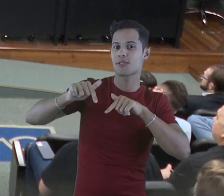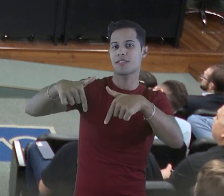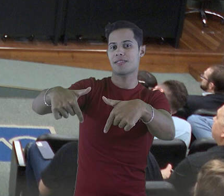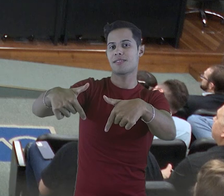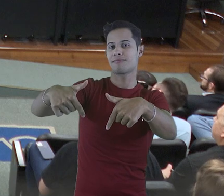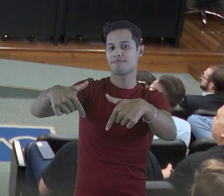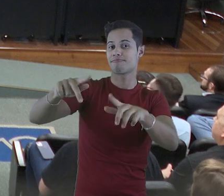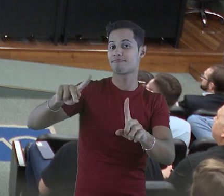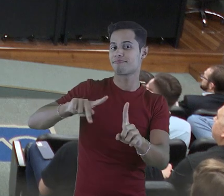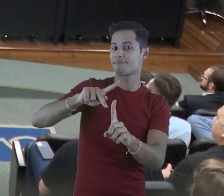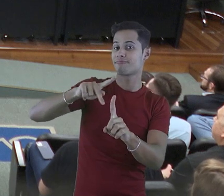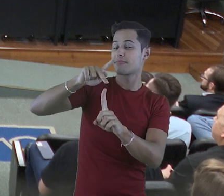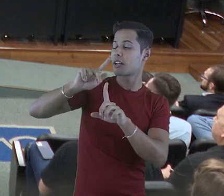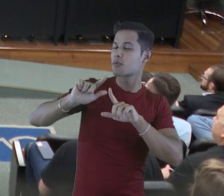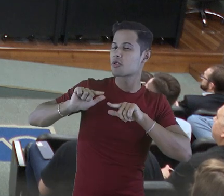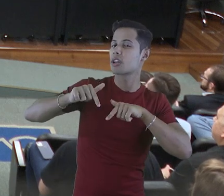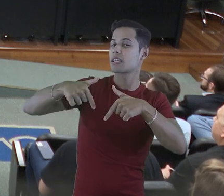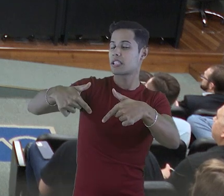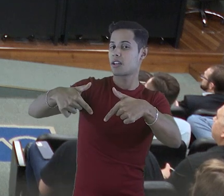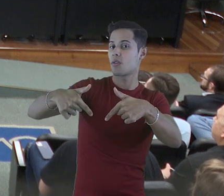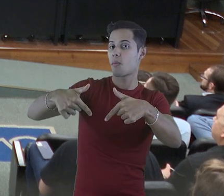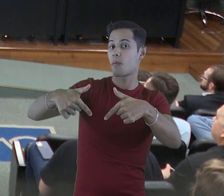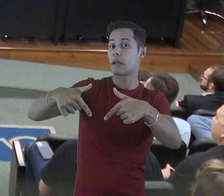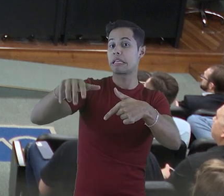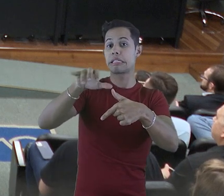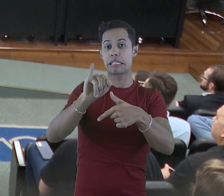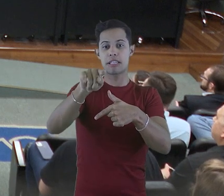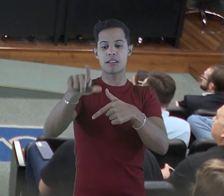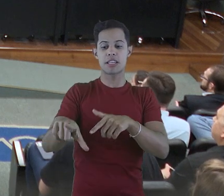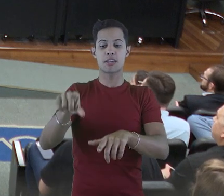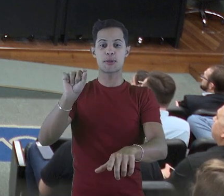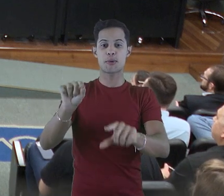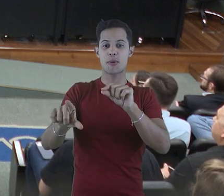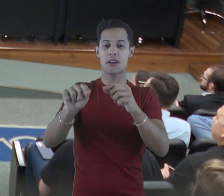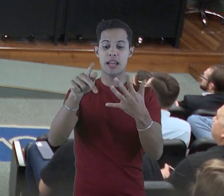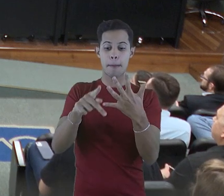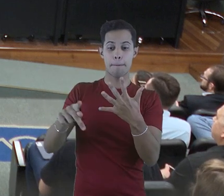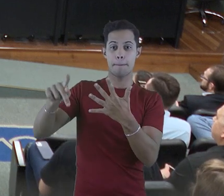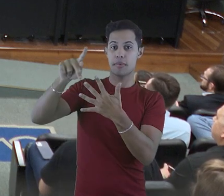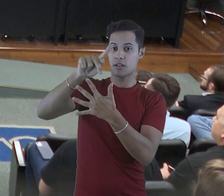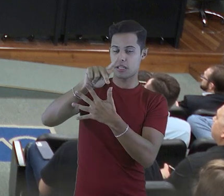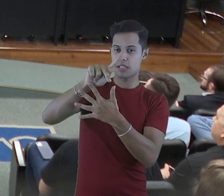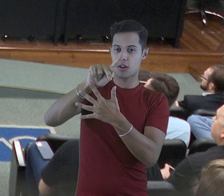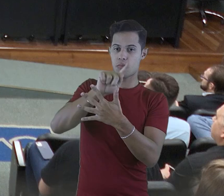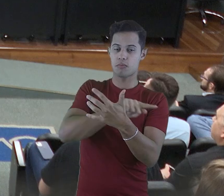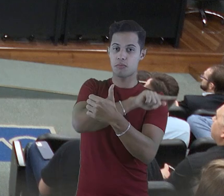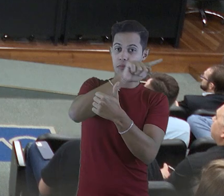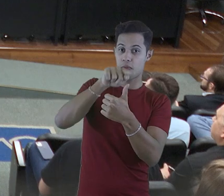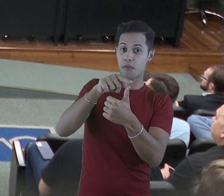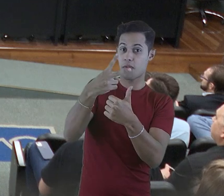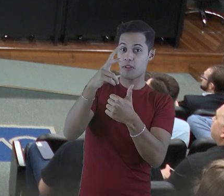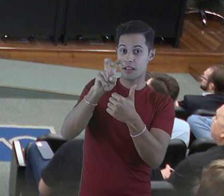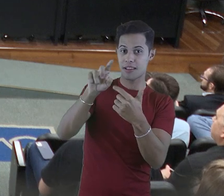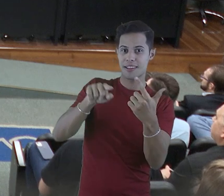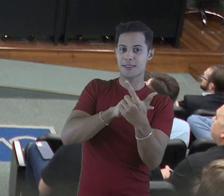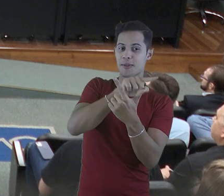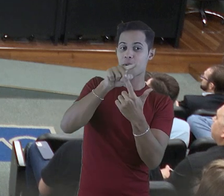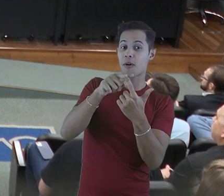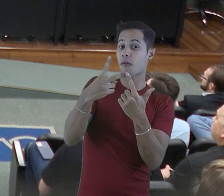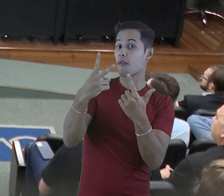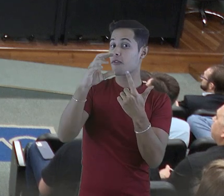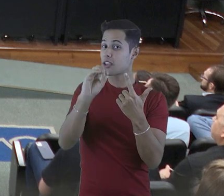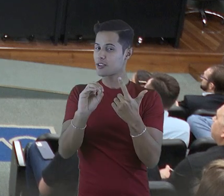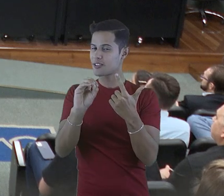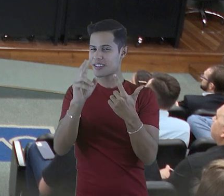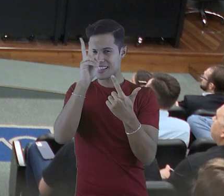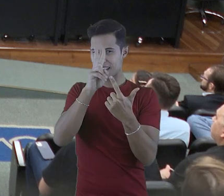você vai começar com os planos de ação de nível 25 depois de 20 que é 4 vezes 5 depois 16 4 vezes 4